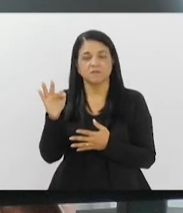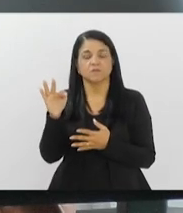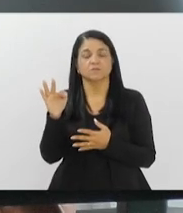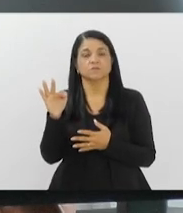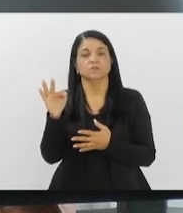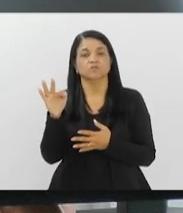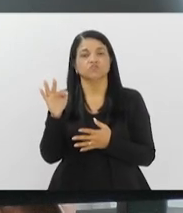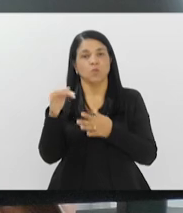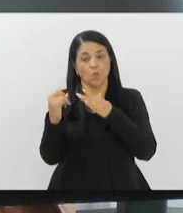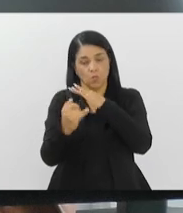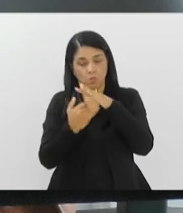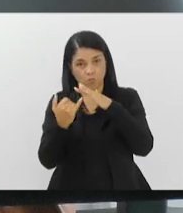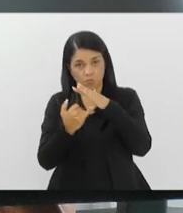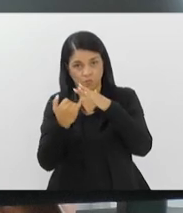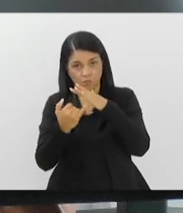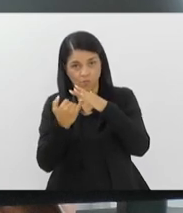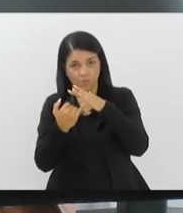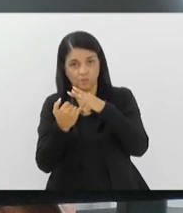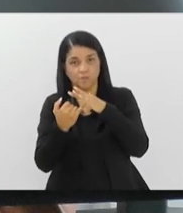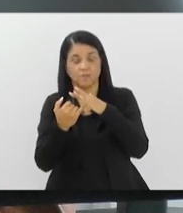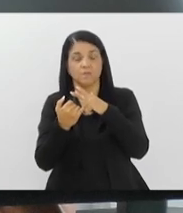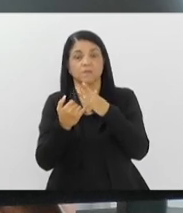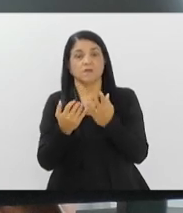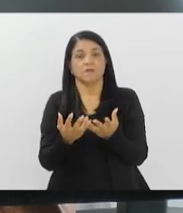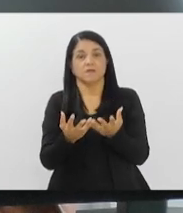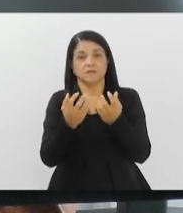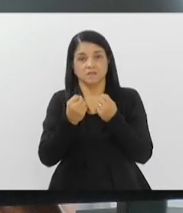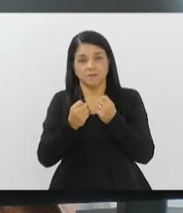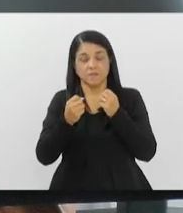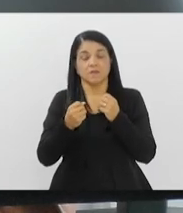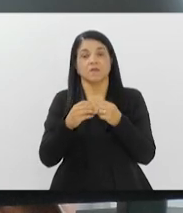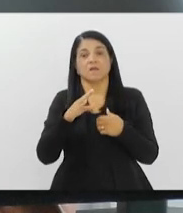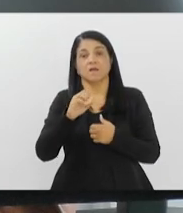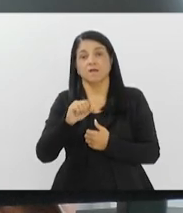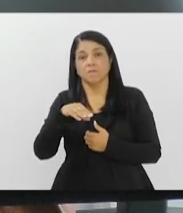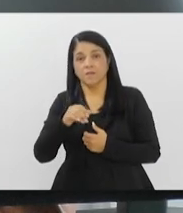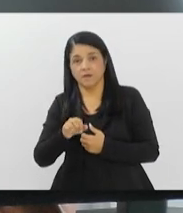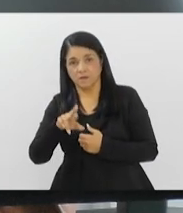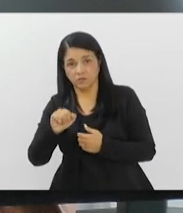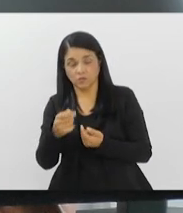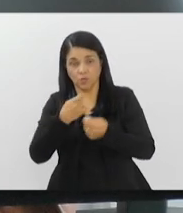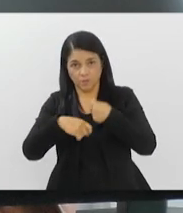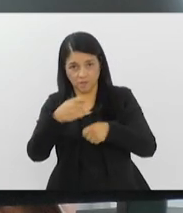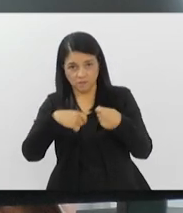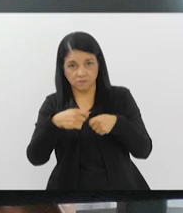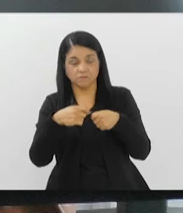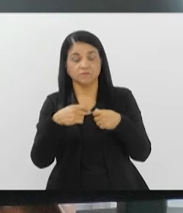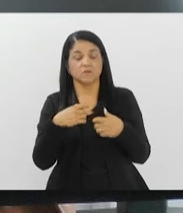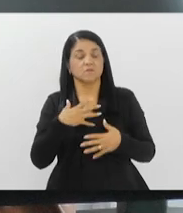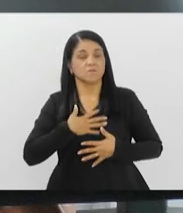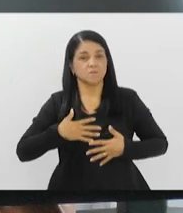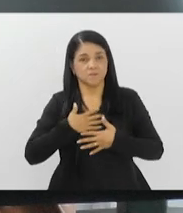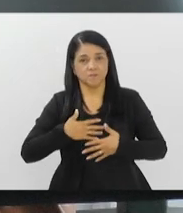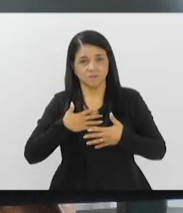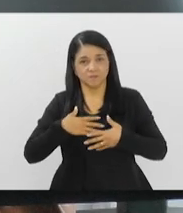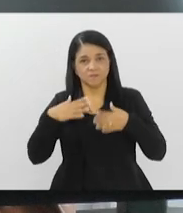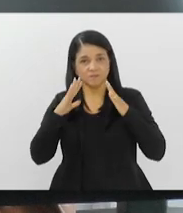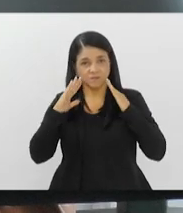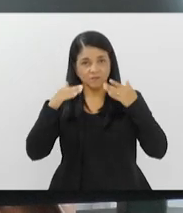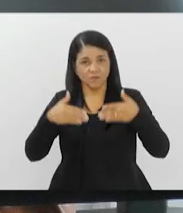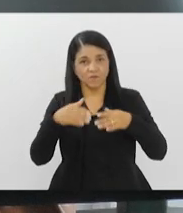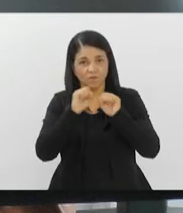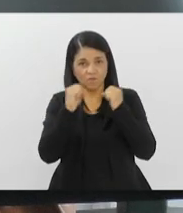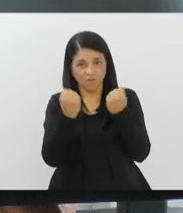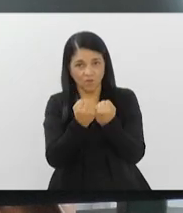federal, é o receptivo das câmaras de comércio. É um extremo prazer estar participando desse fórum aqui dentro